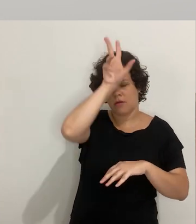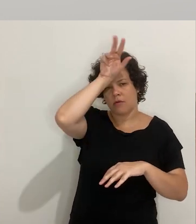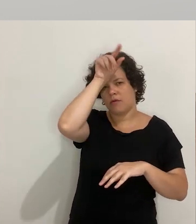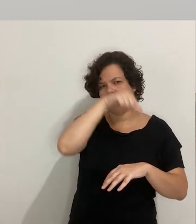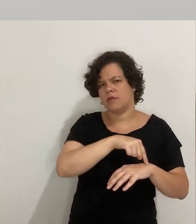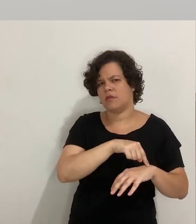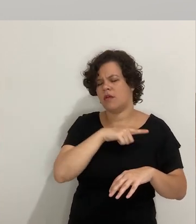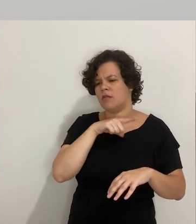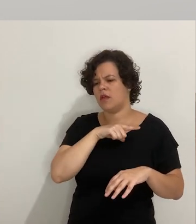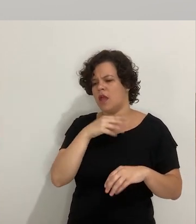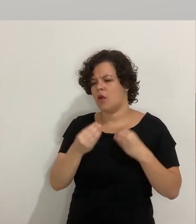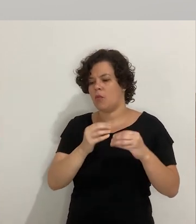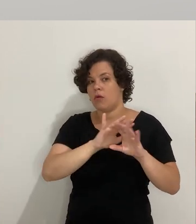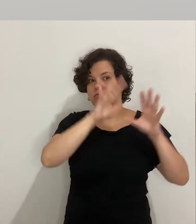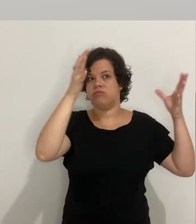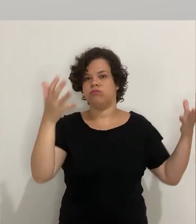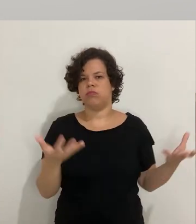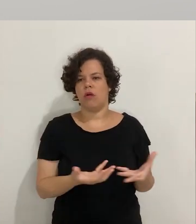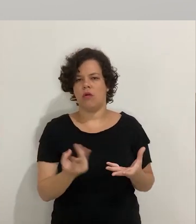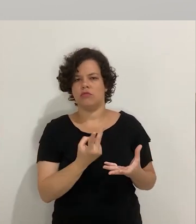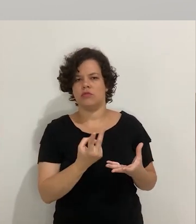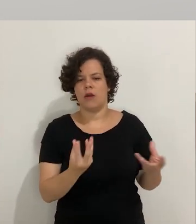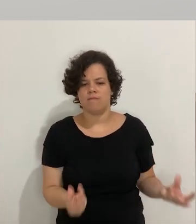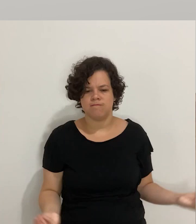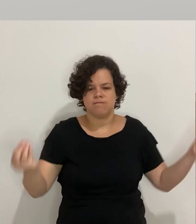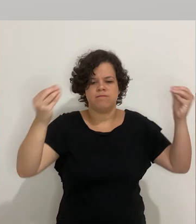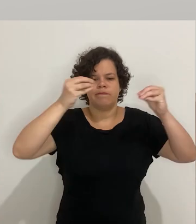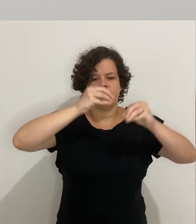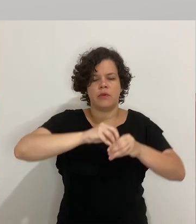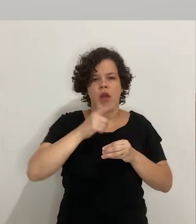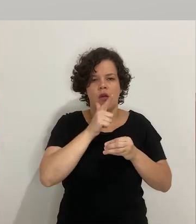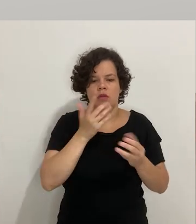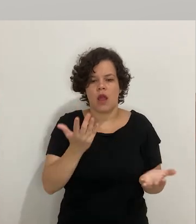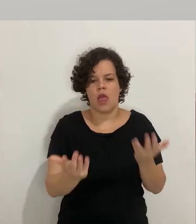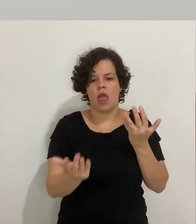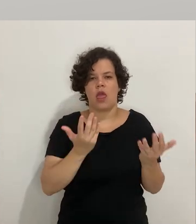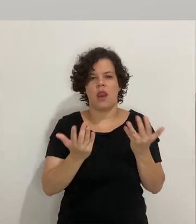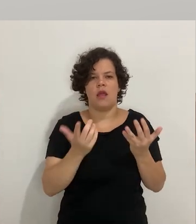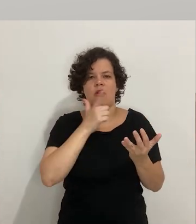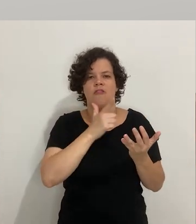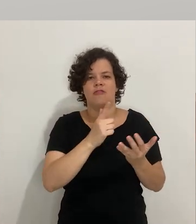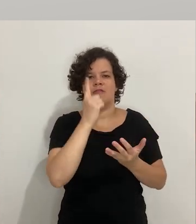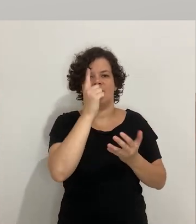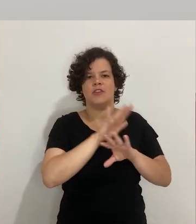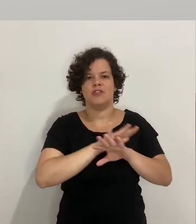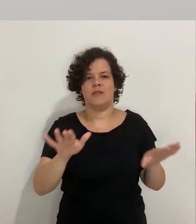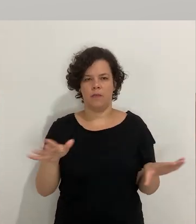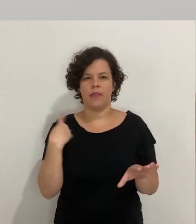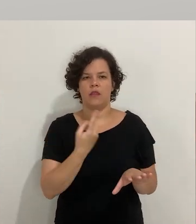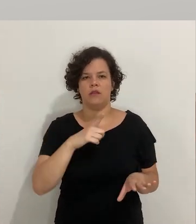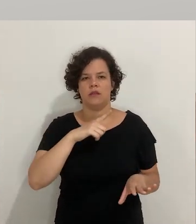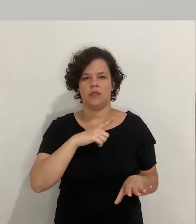e essa forma gigante conseguissem achar um equilíbrio para ser uma coisa só? Desenhos de insetos